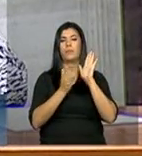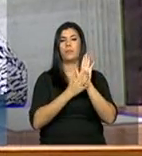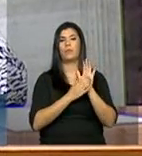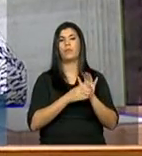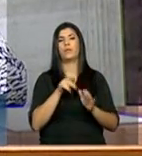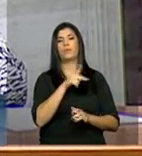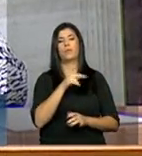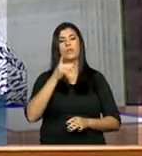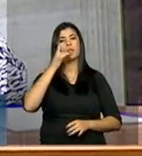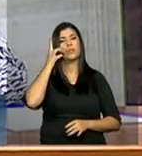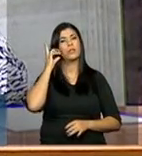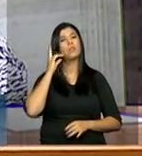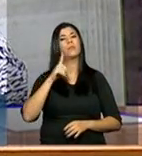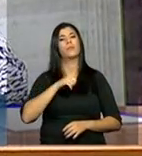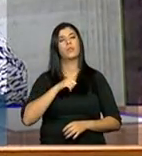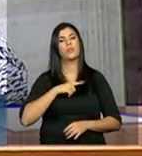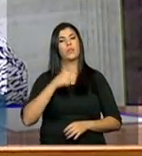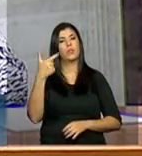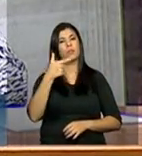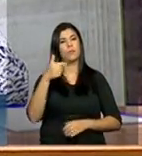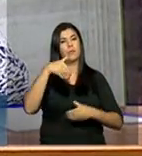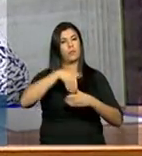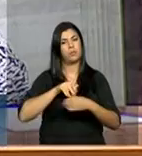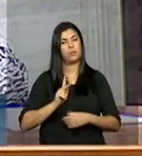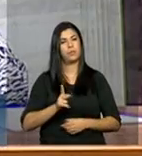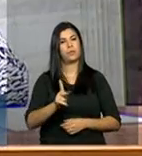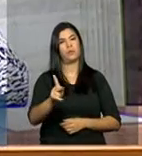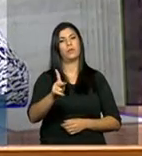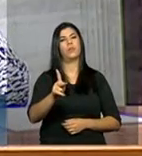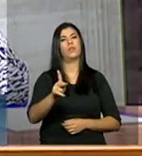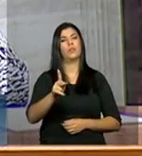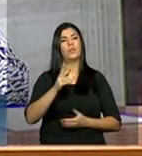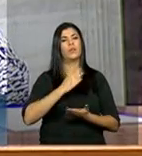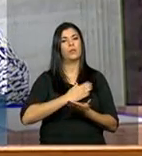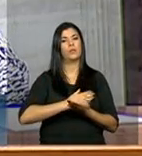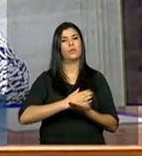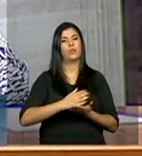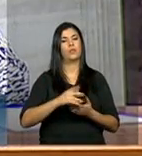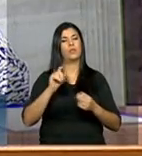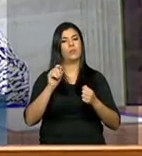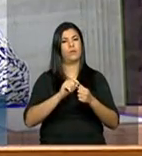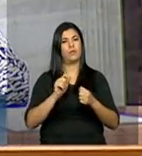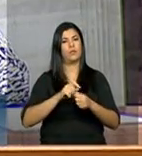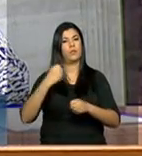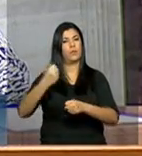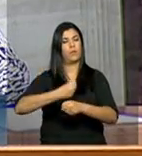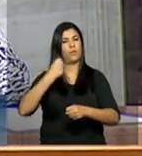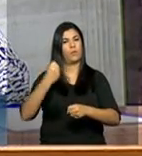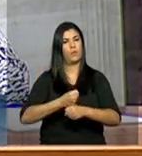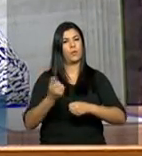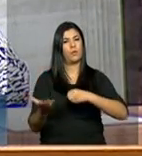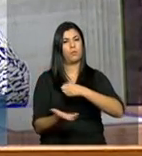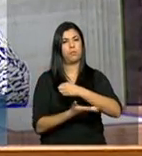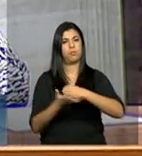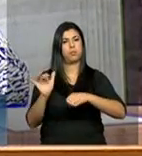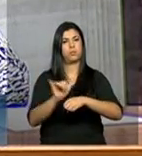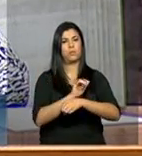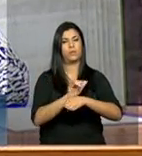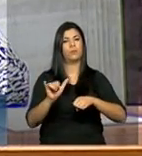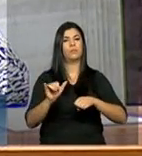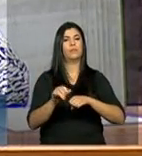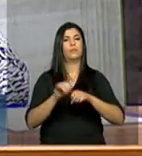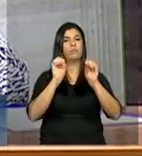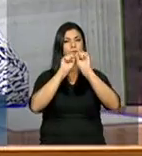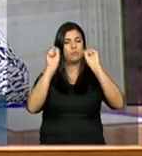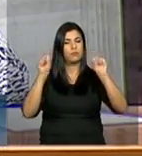tem para o segundo mandato é continuar, como eu disse no início aqui, executando obras de infraestrutura, porque isso é fundamental